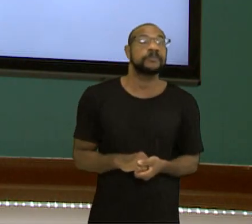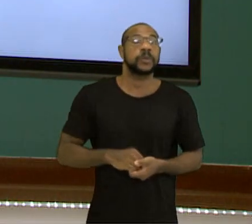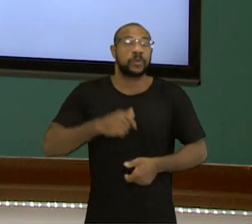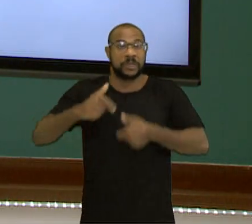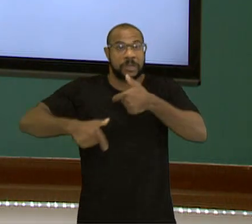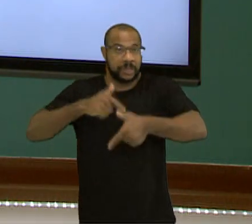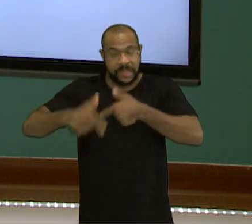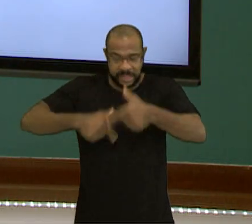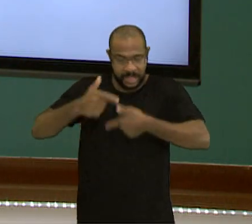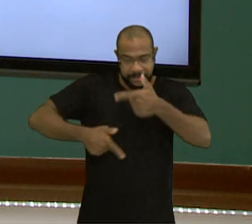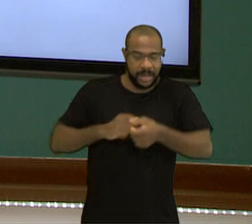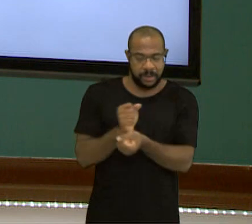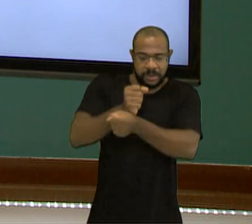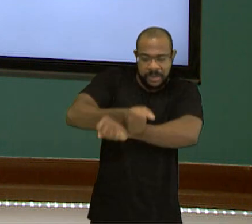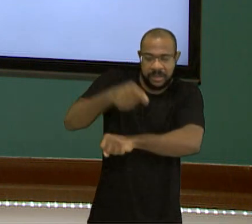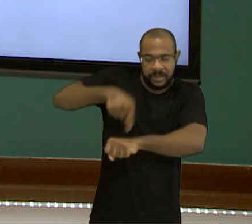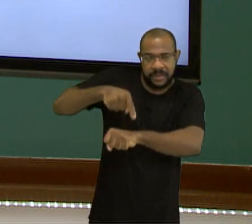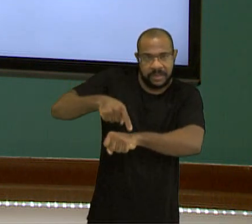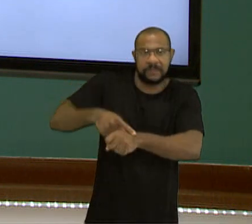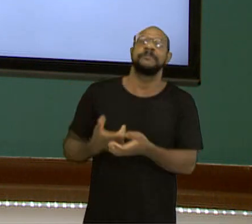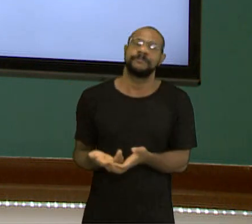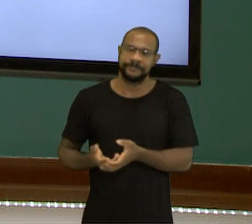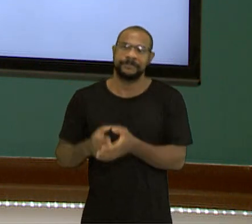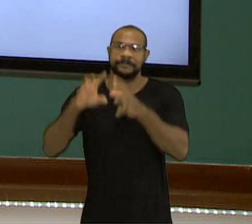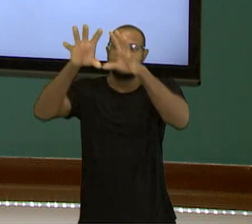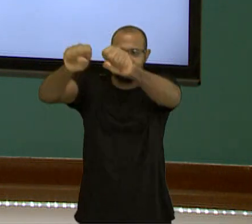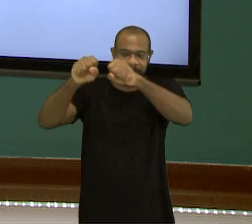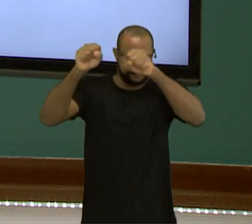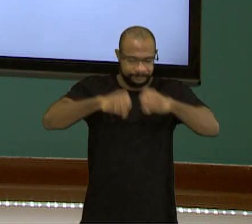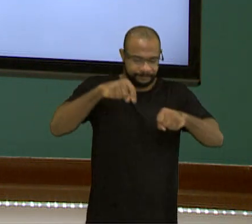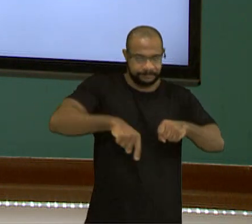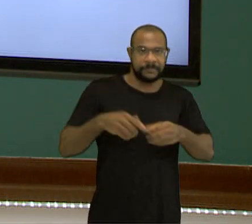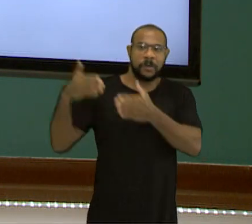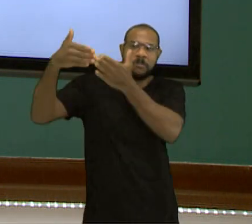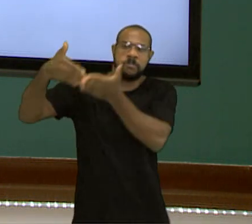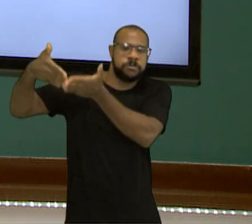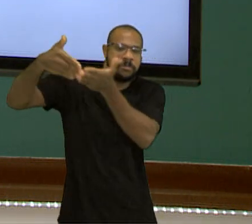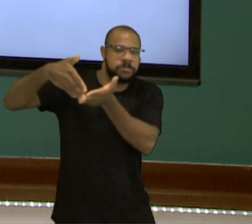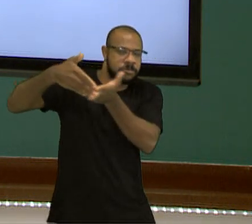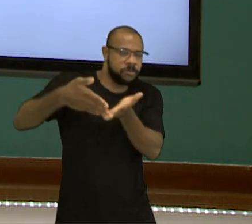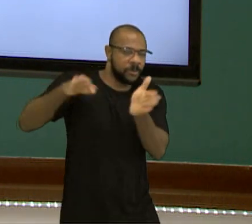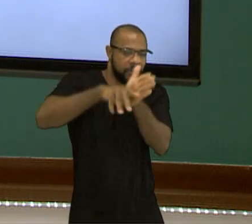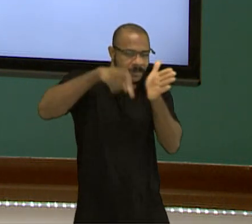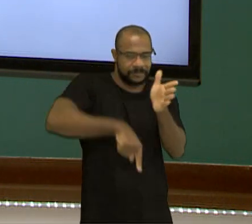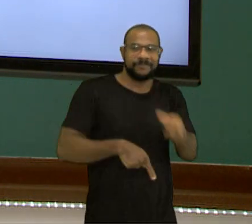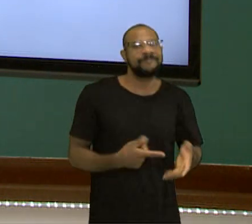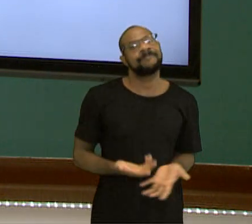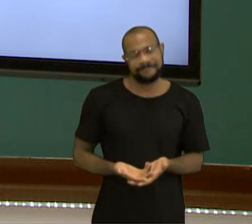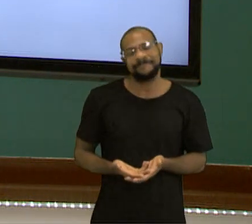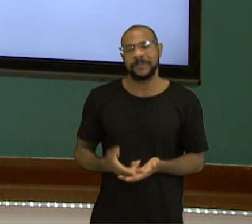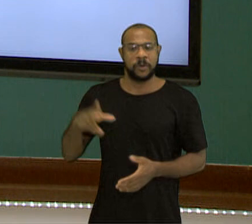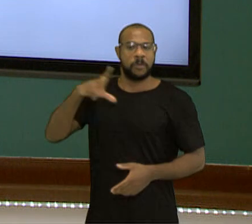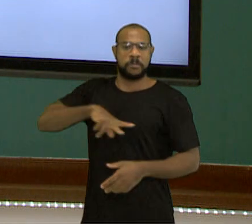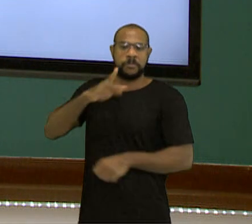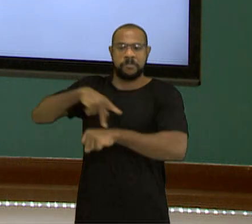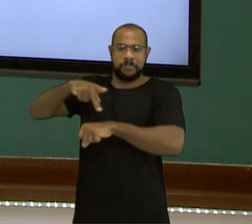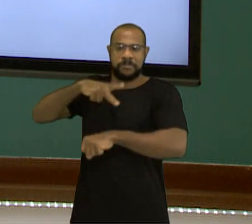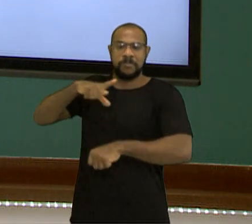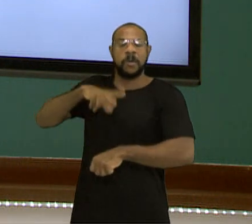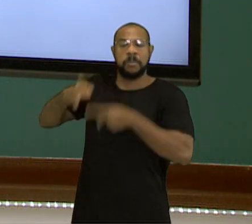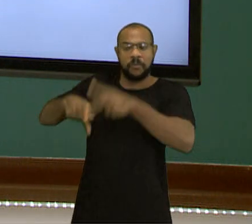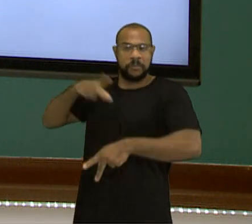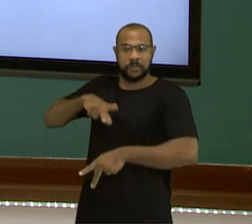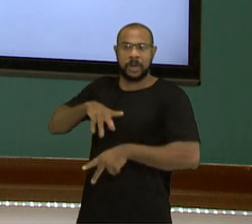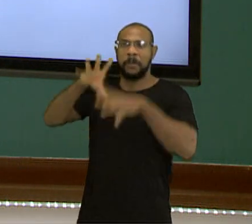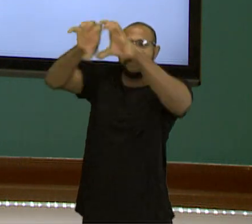africana escravizada trazida para o Brasil, eles foram trazidos, não vieram, né, essa ideia de que eles foram trazidos para o Brasil,